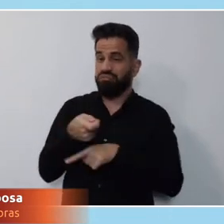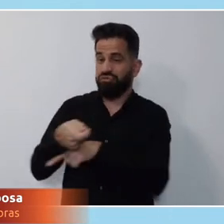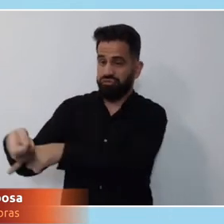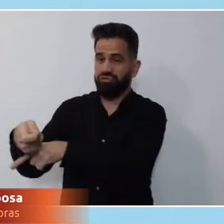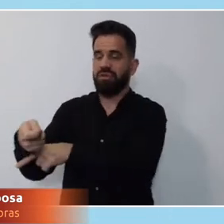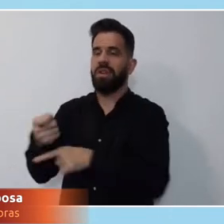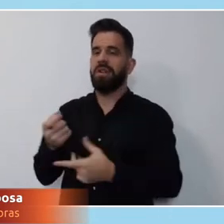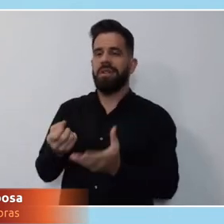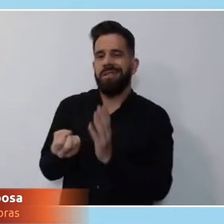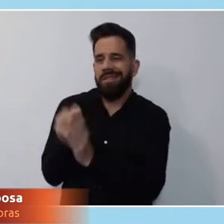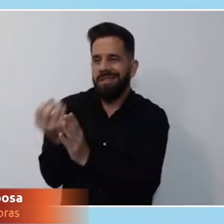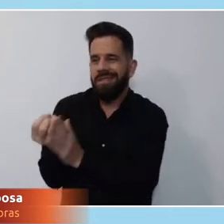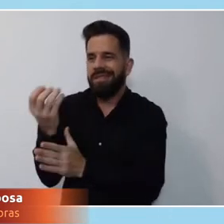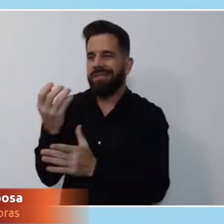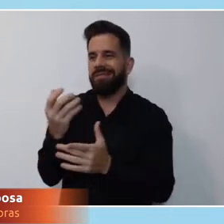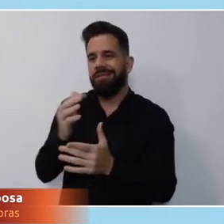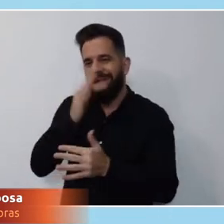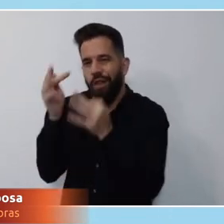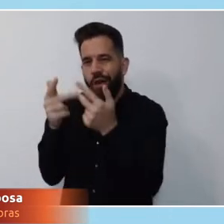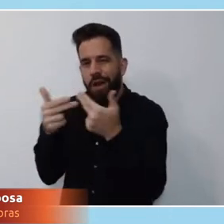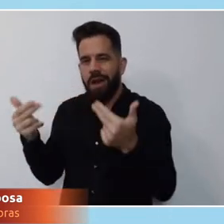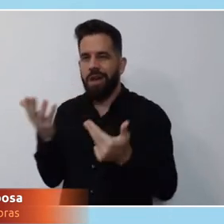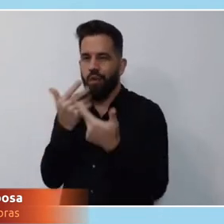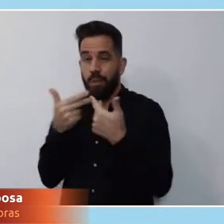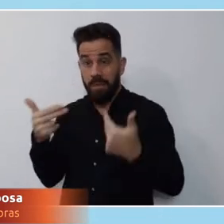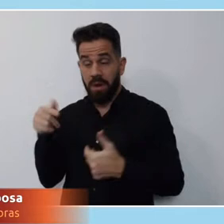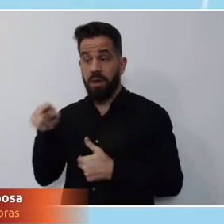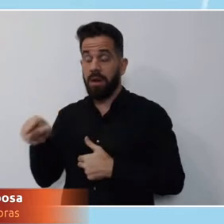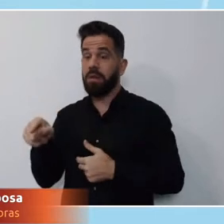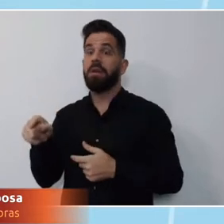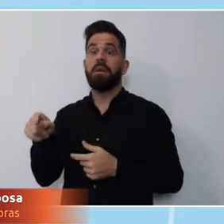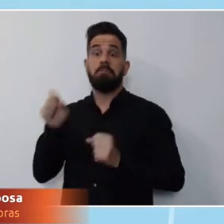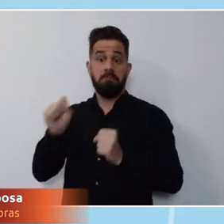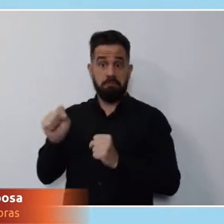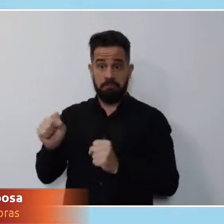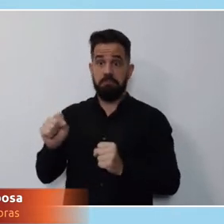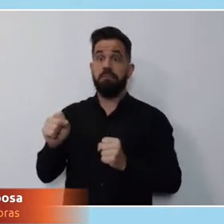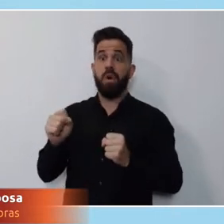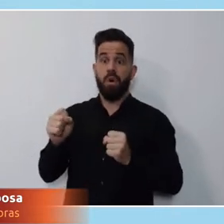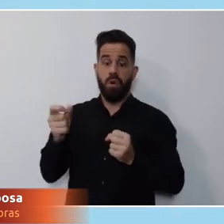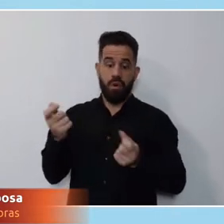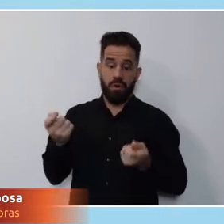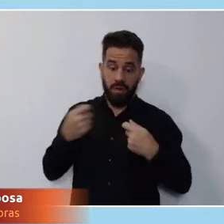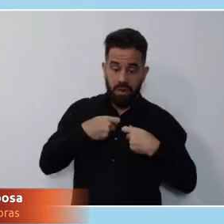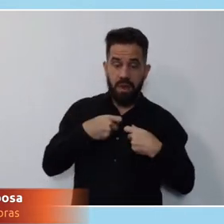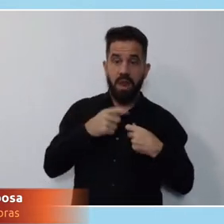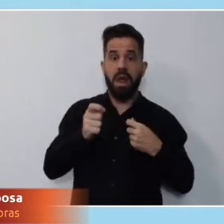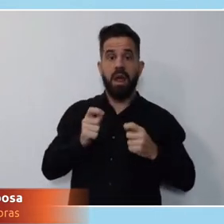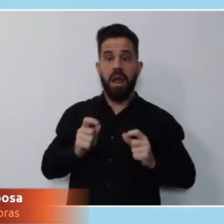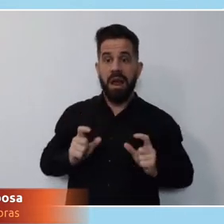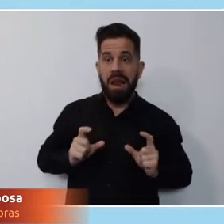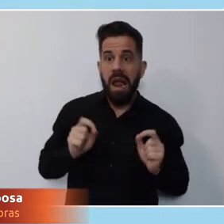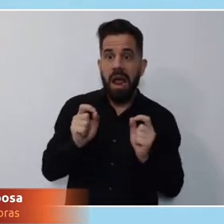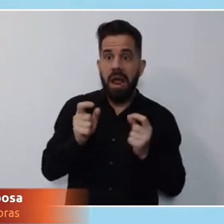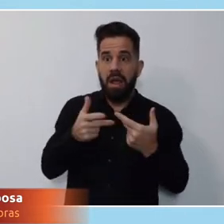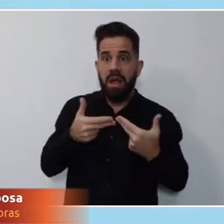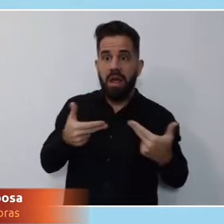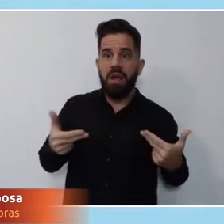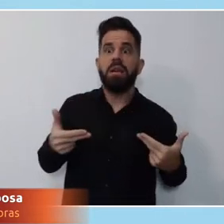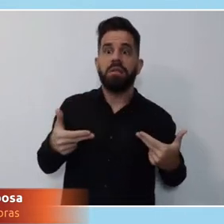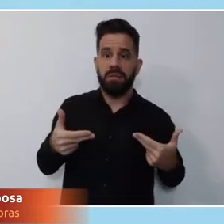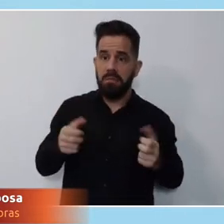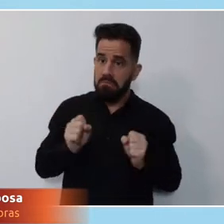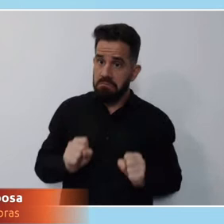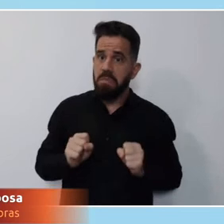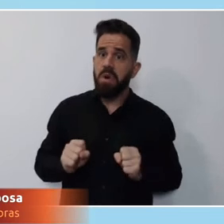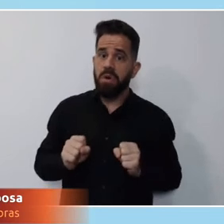substâncias potencialmente causadoras do câncer, elas têm que ser proibidas. E nesse projeto que está em